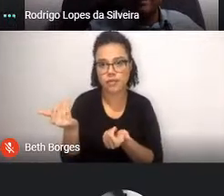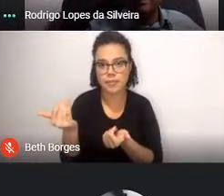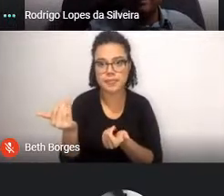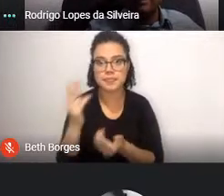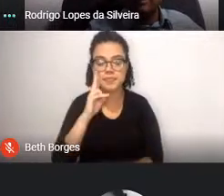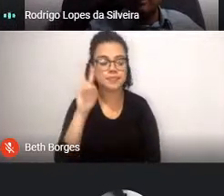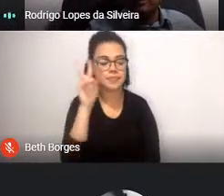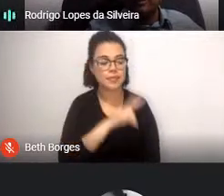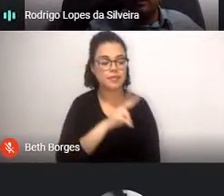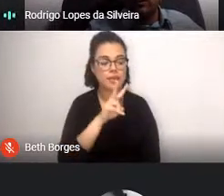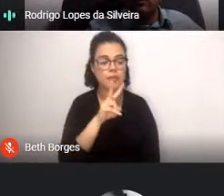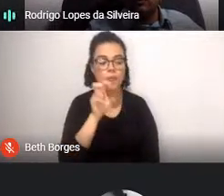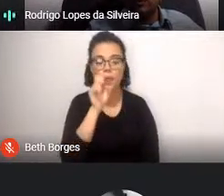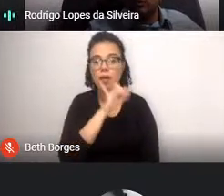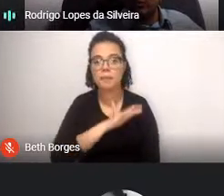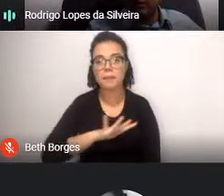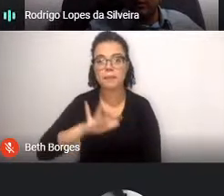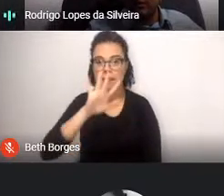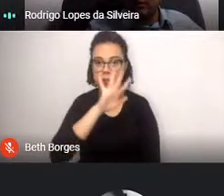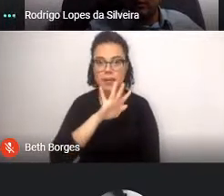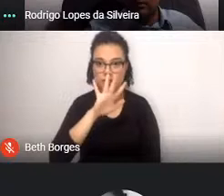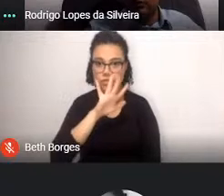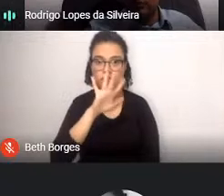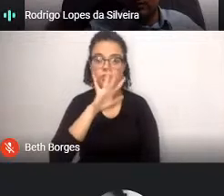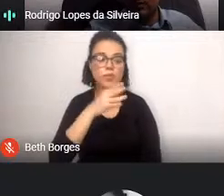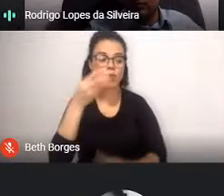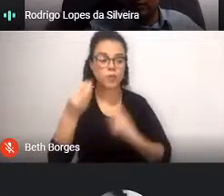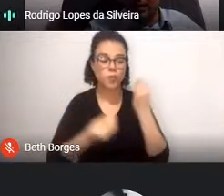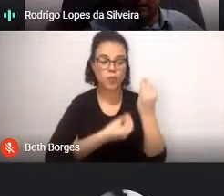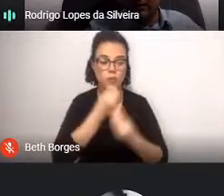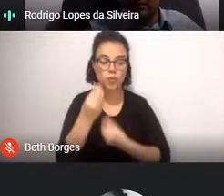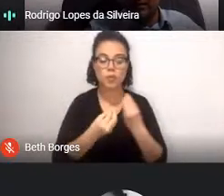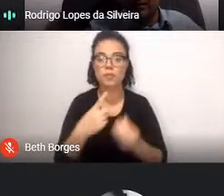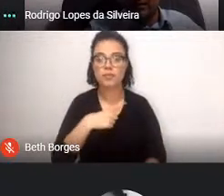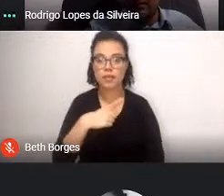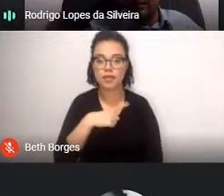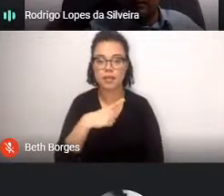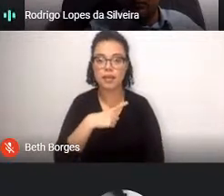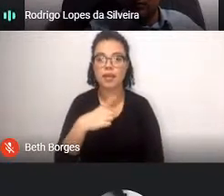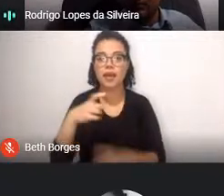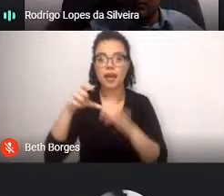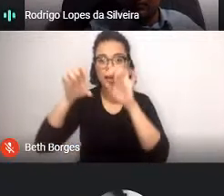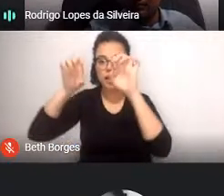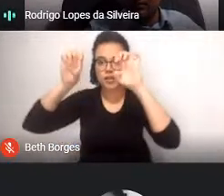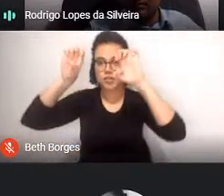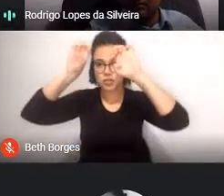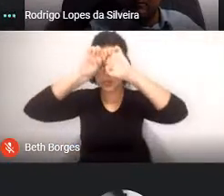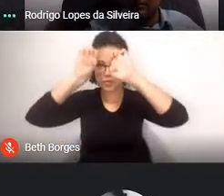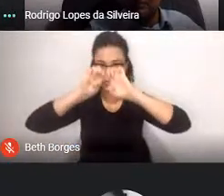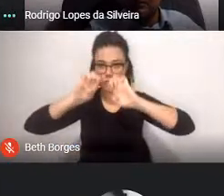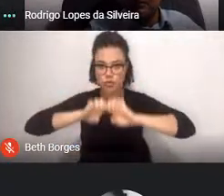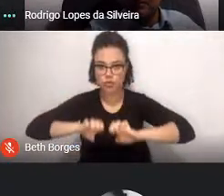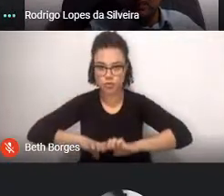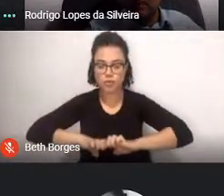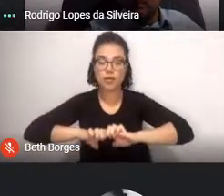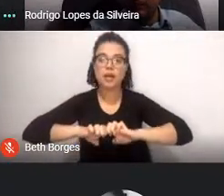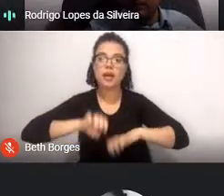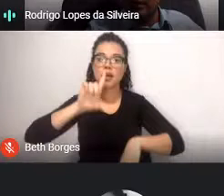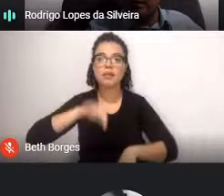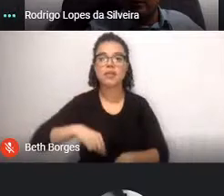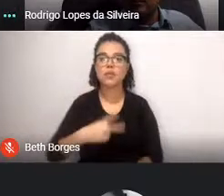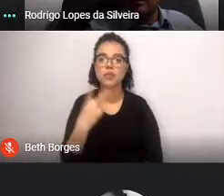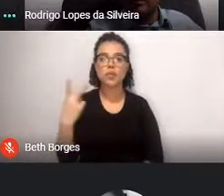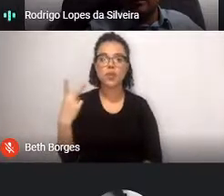né? De uma estrutura construída, montada, que na verdade são dois seres humanos.